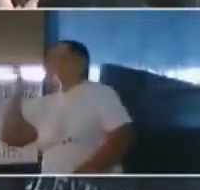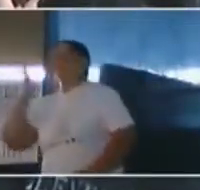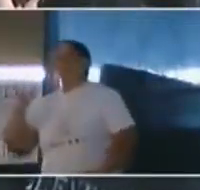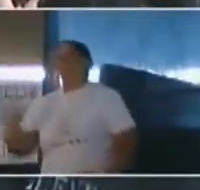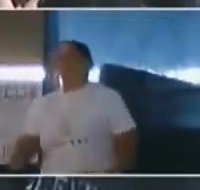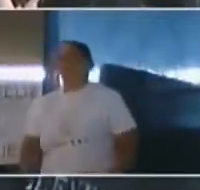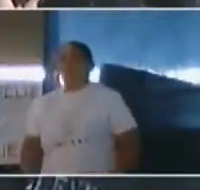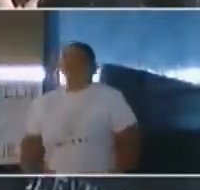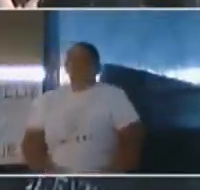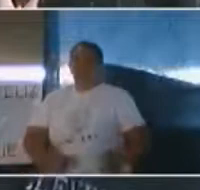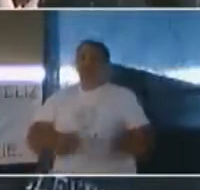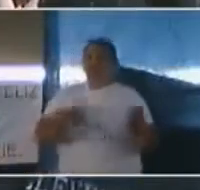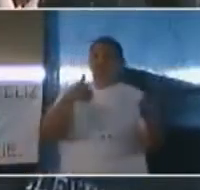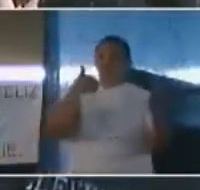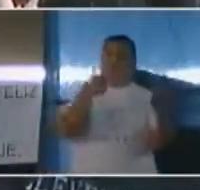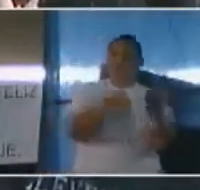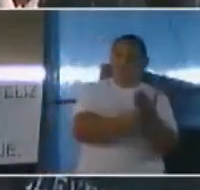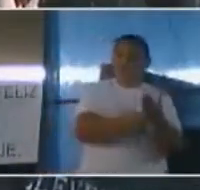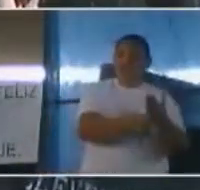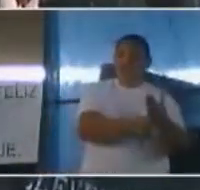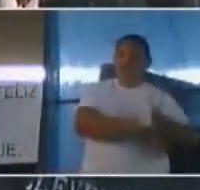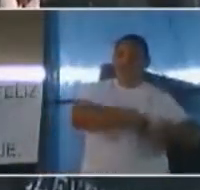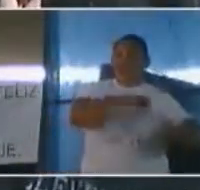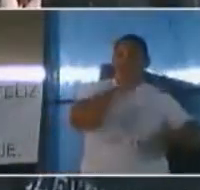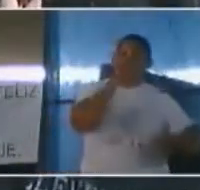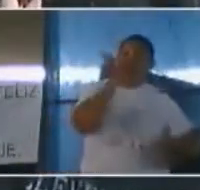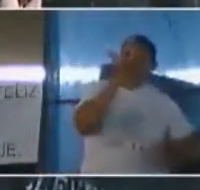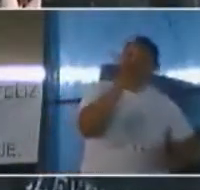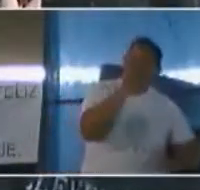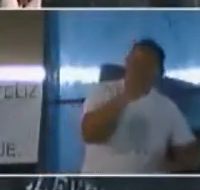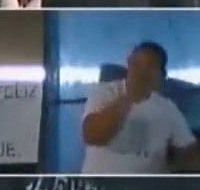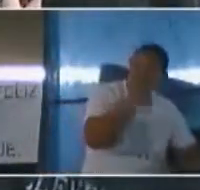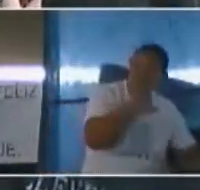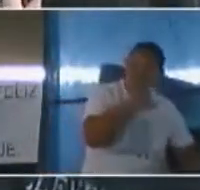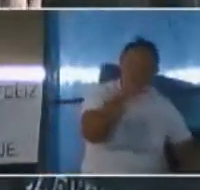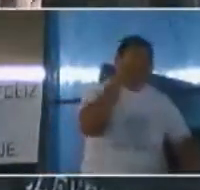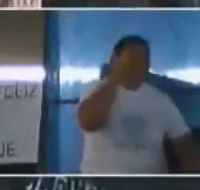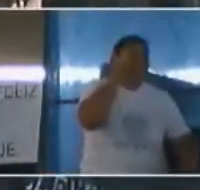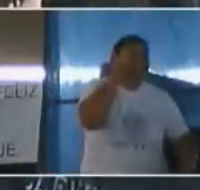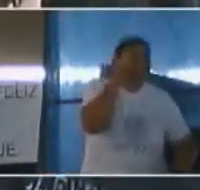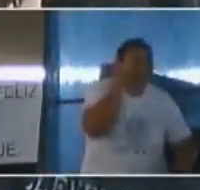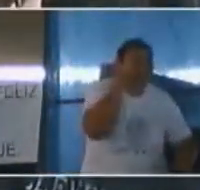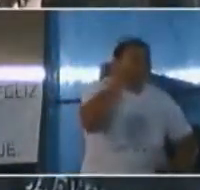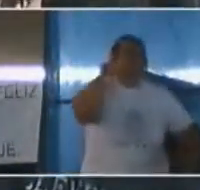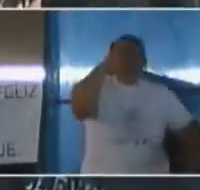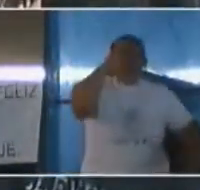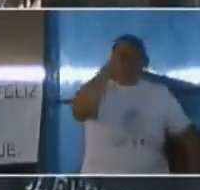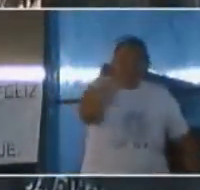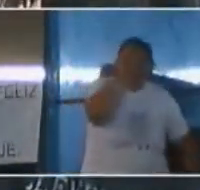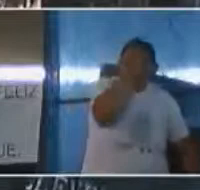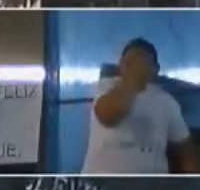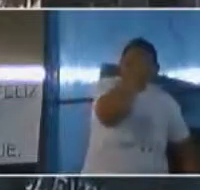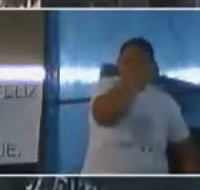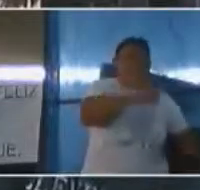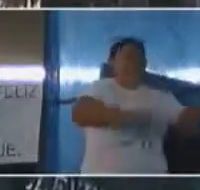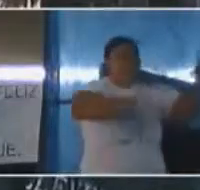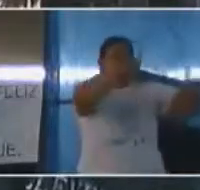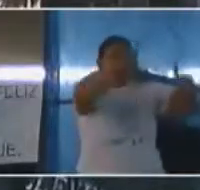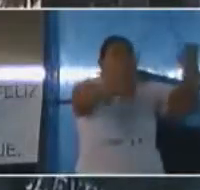De cartas que levavam semanas e de telefonemas complicados e de TVs preto e